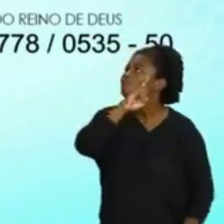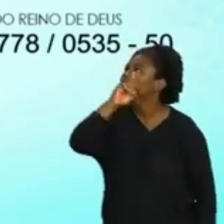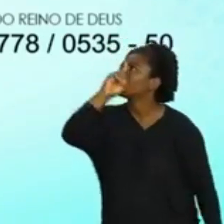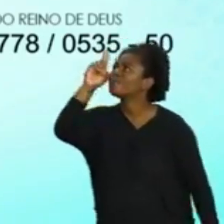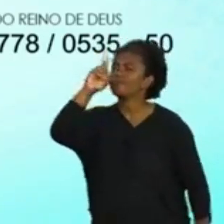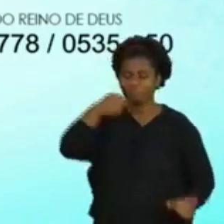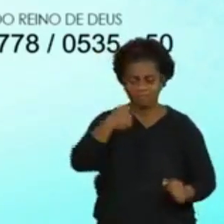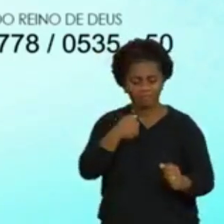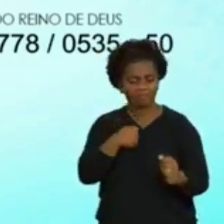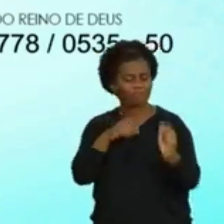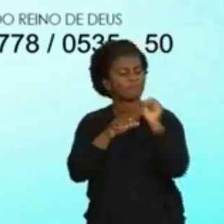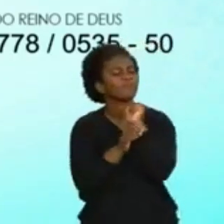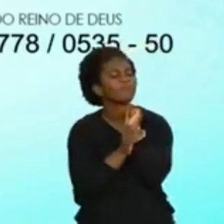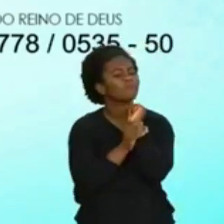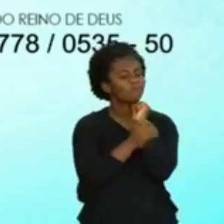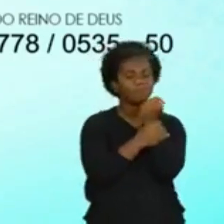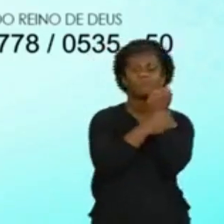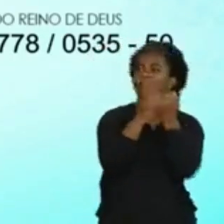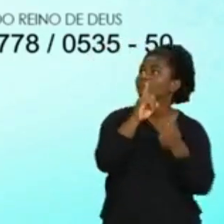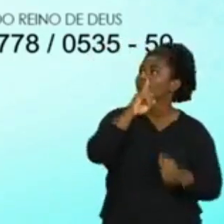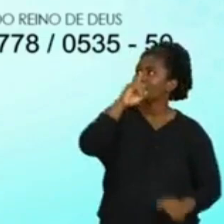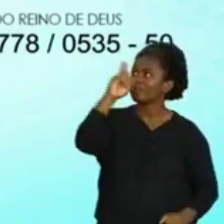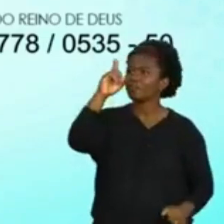seguro estou em ti.